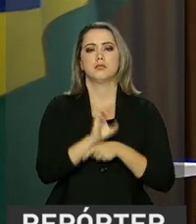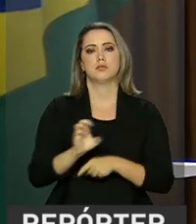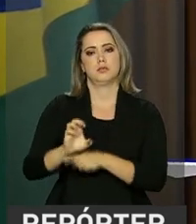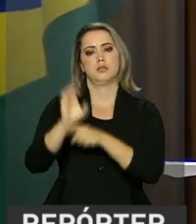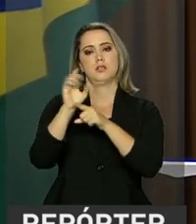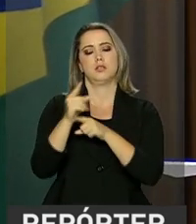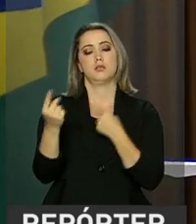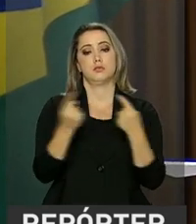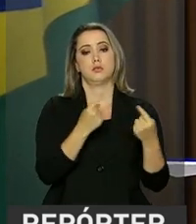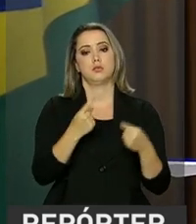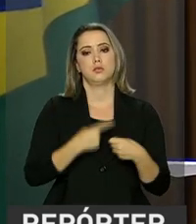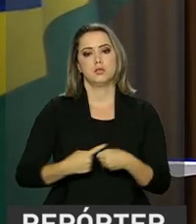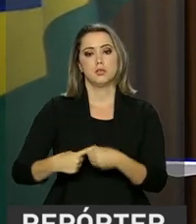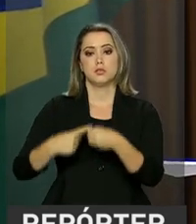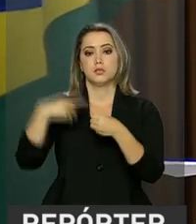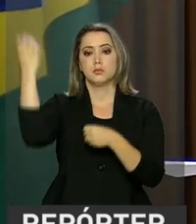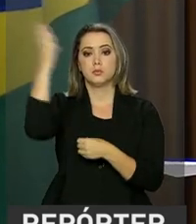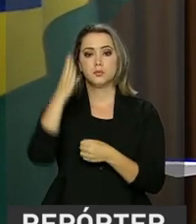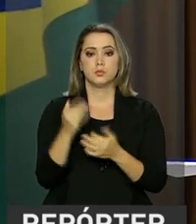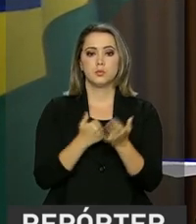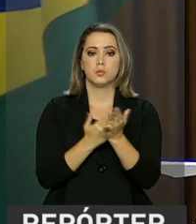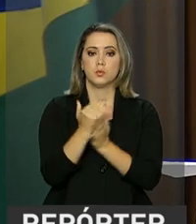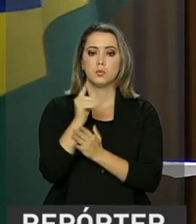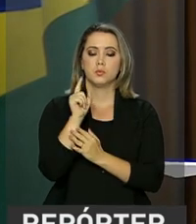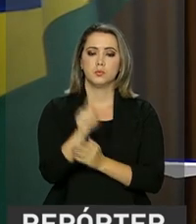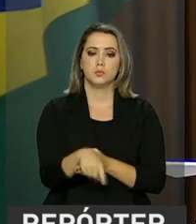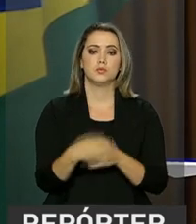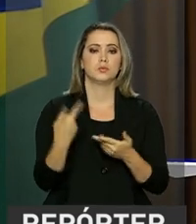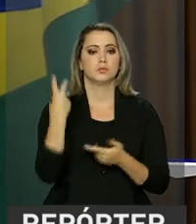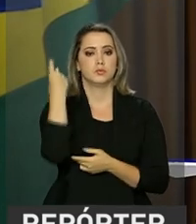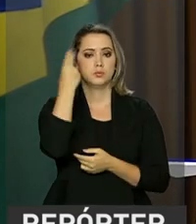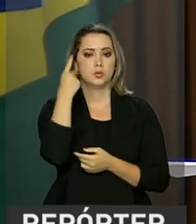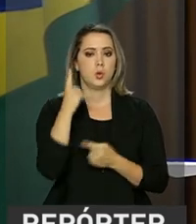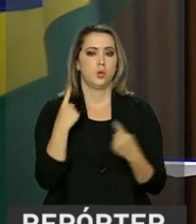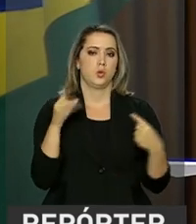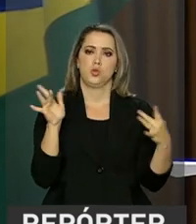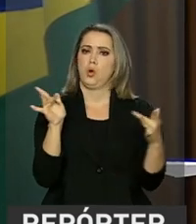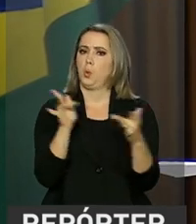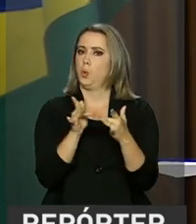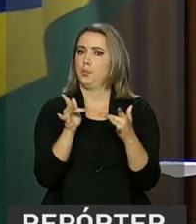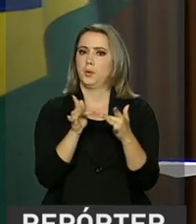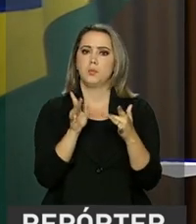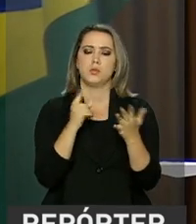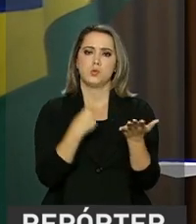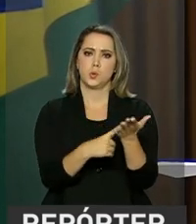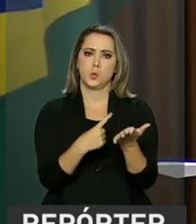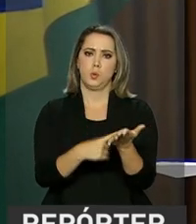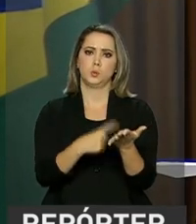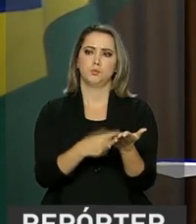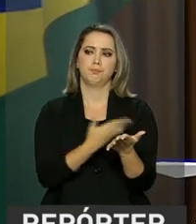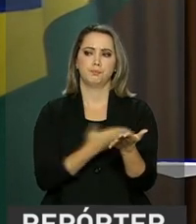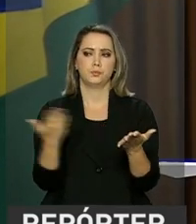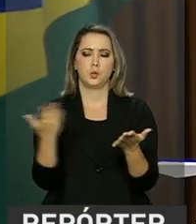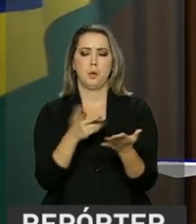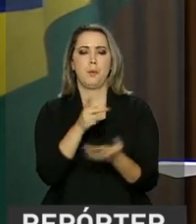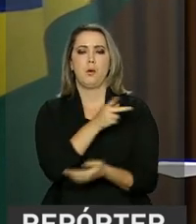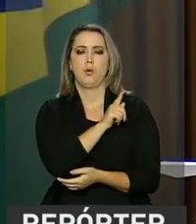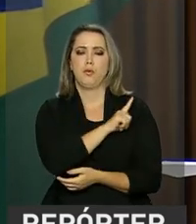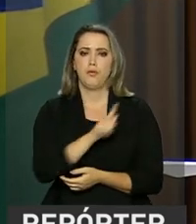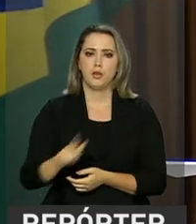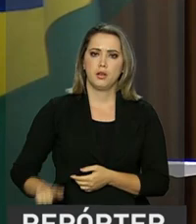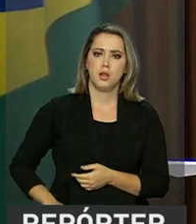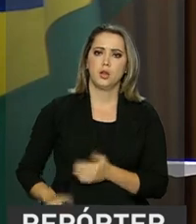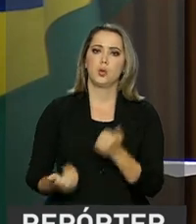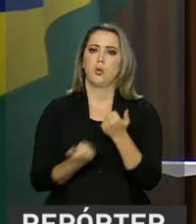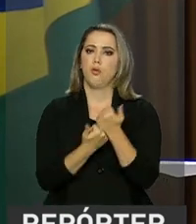cada cidade brasileira e começando naturalmente e ISO de comum acordo com o senhor Governador com o senhor vice-governador com o prefeito com